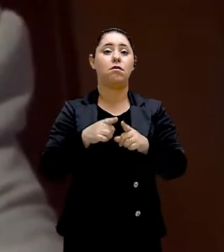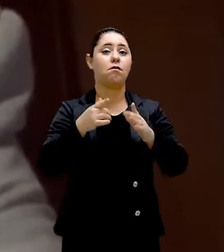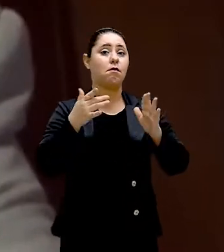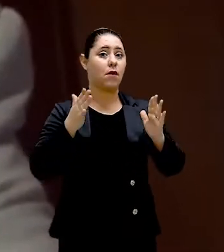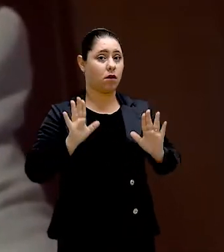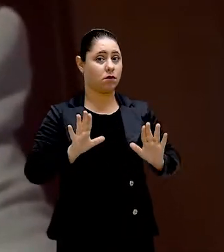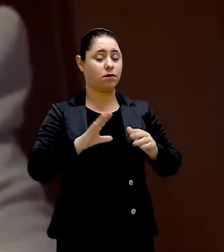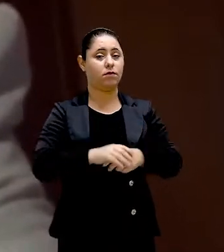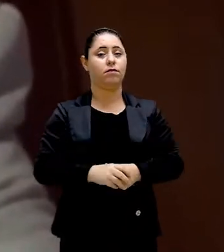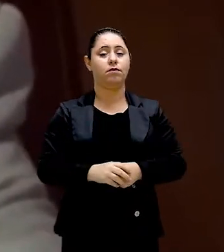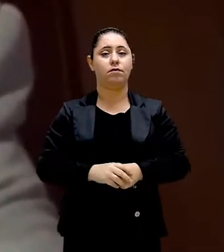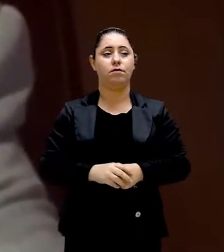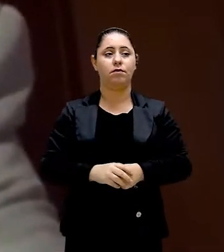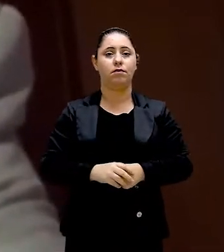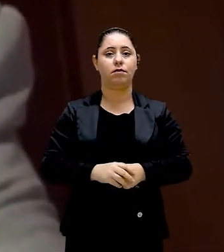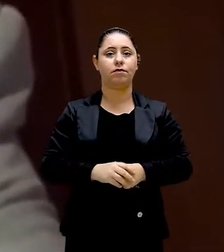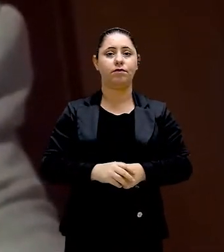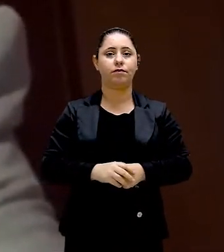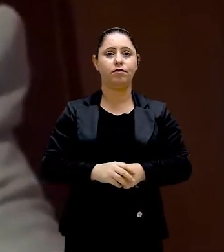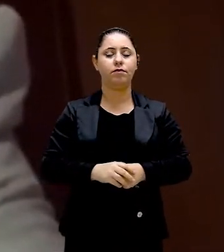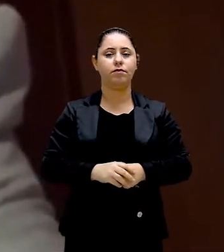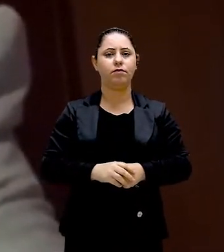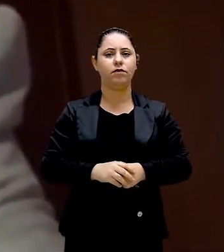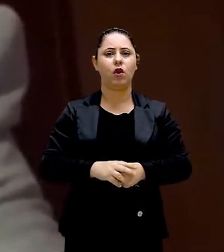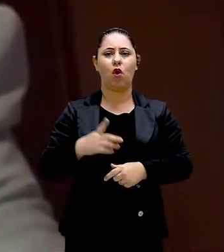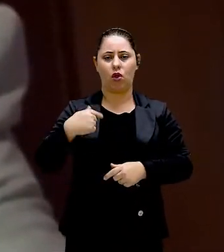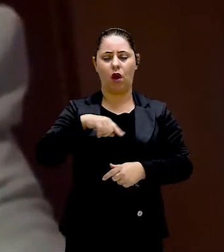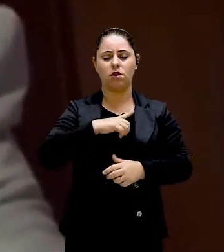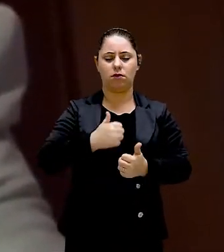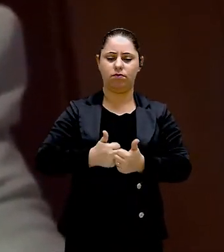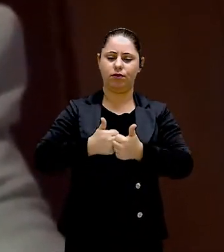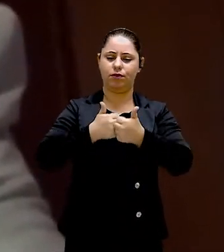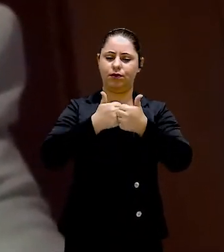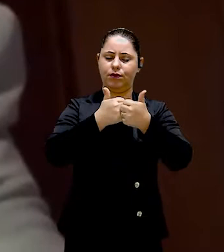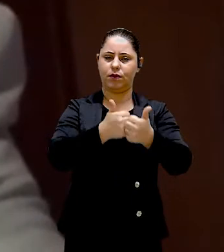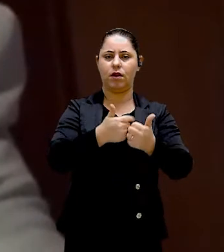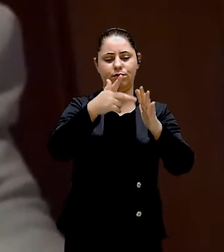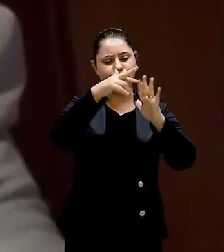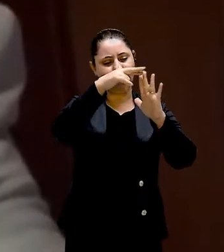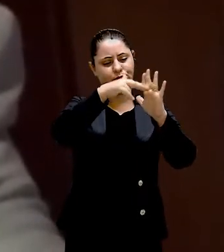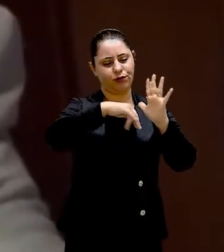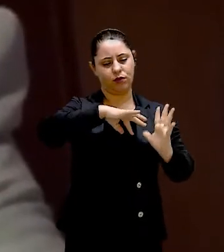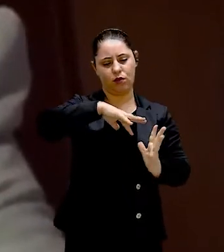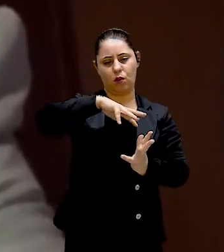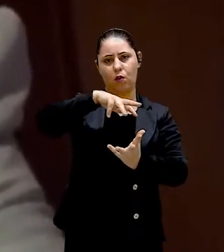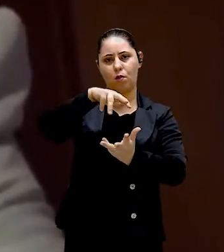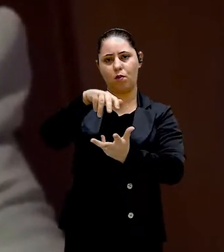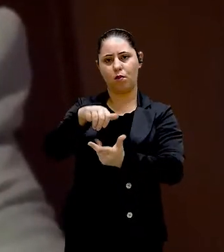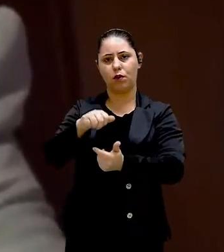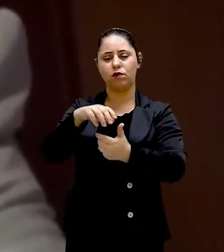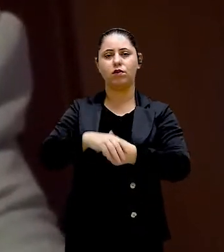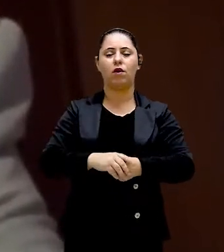nós estamos seguindo os preceitos mundiais em relação a isso,